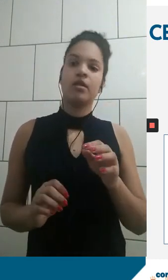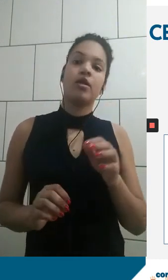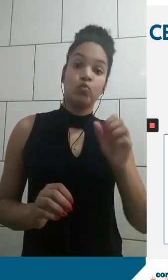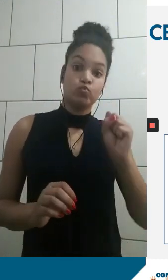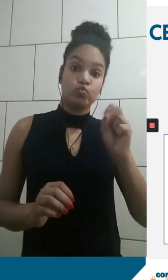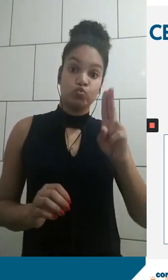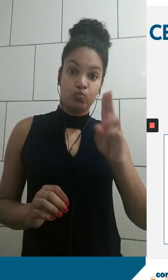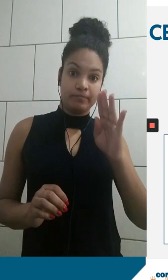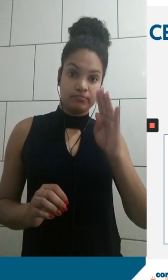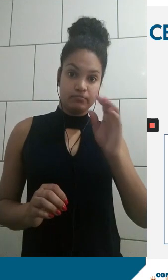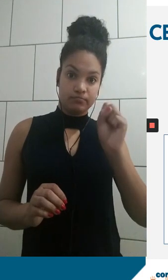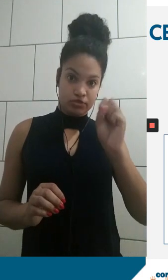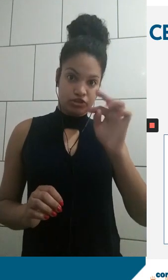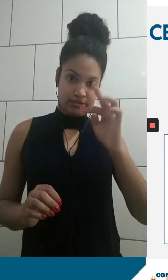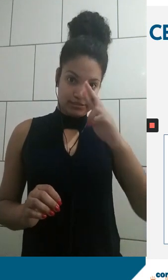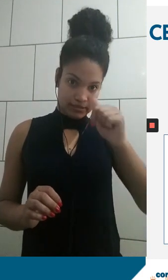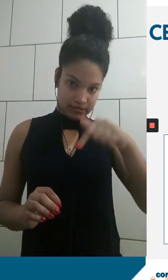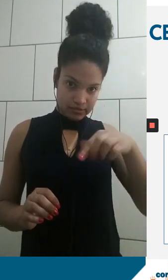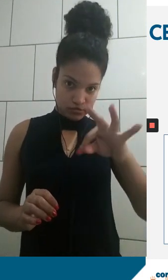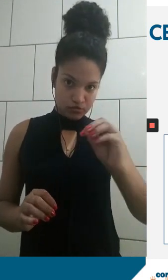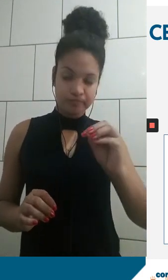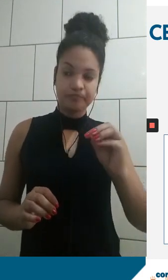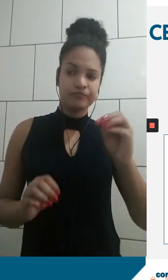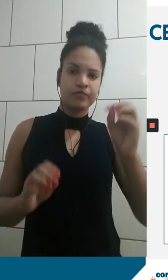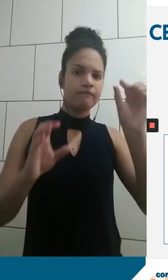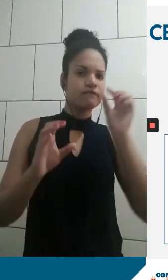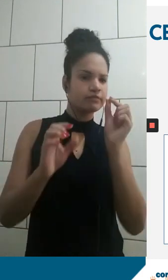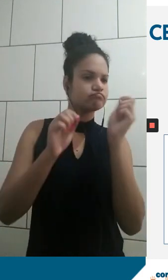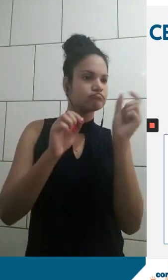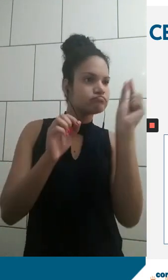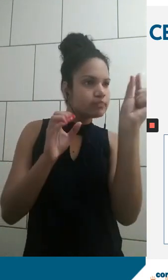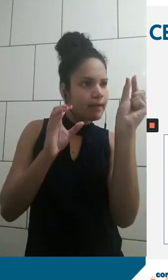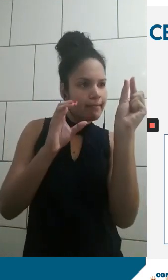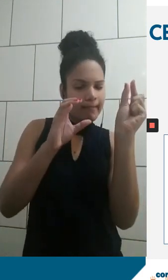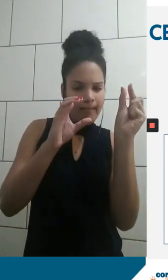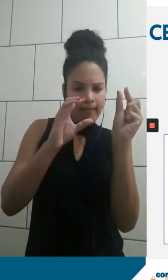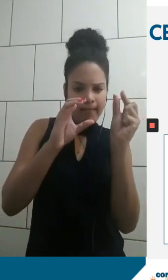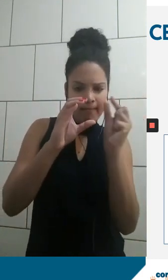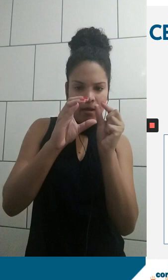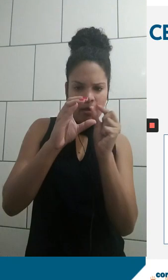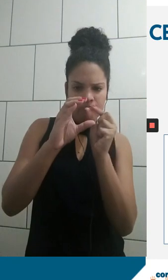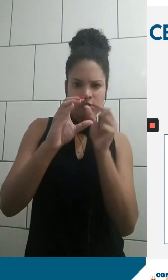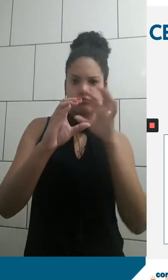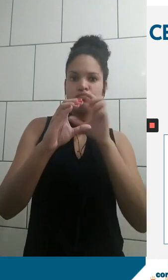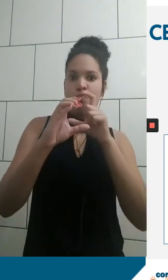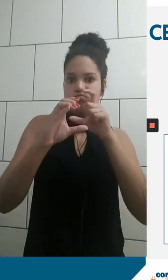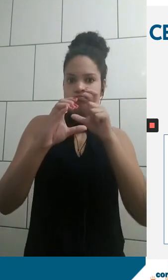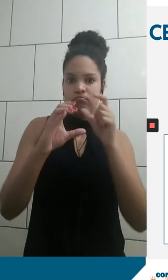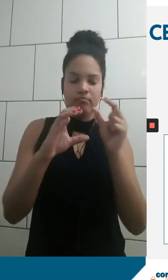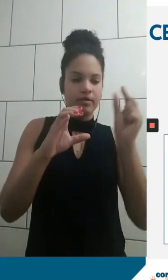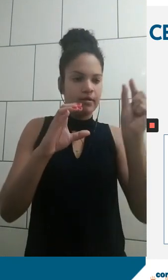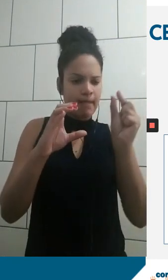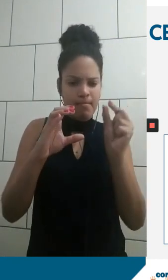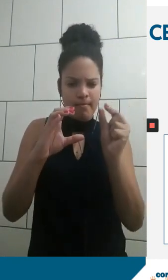ao sítio ativo de uma grande molécula proteica, que é a enzima, forma-se o complexo